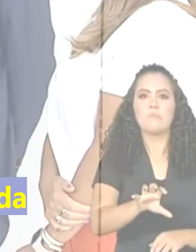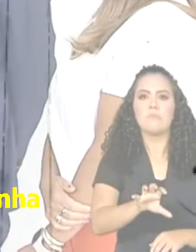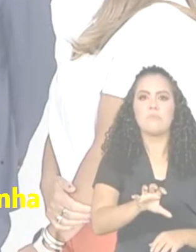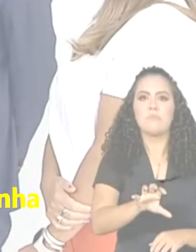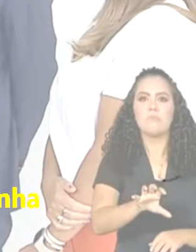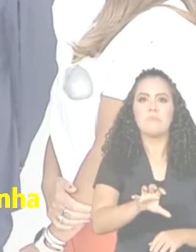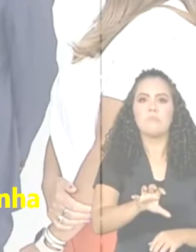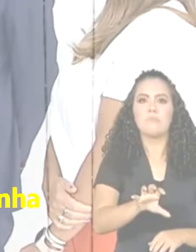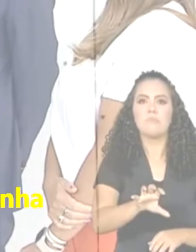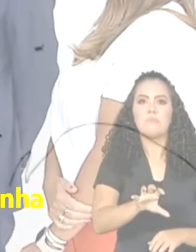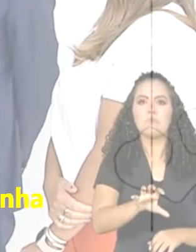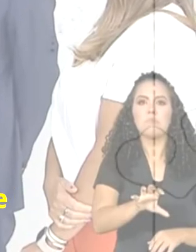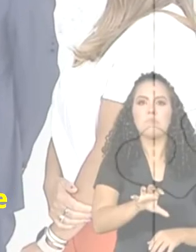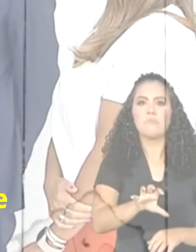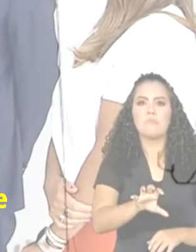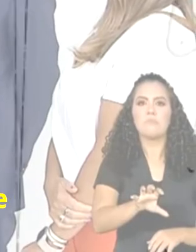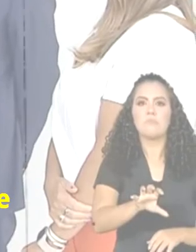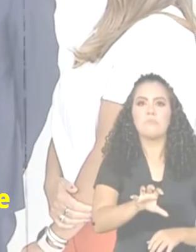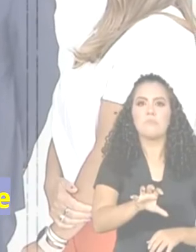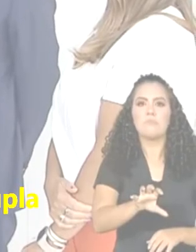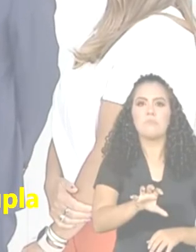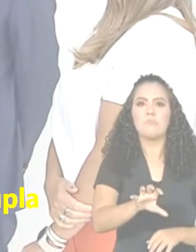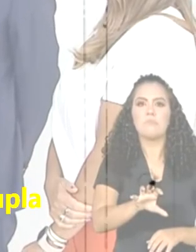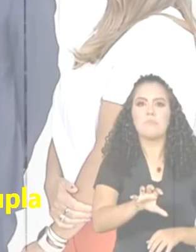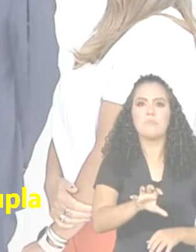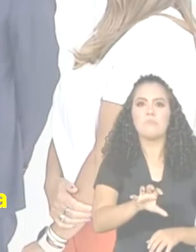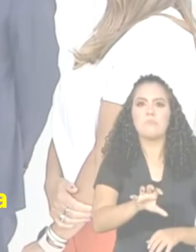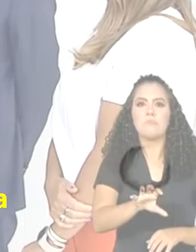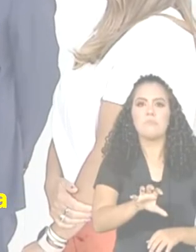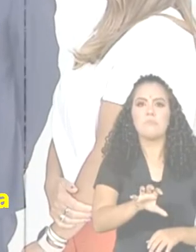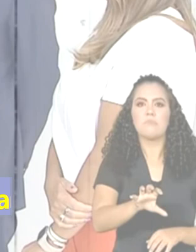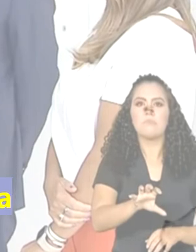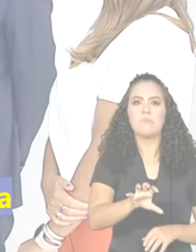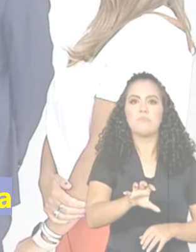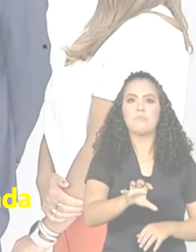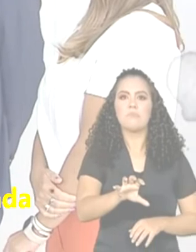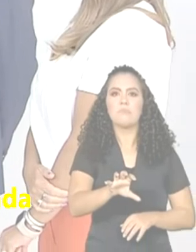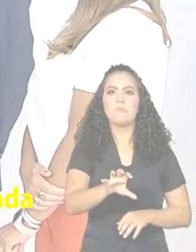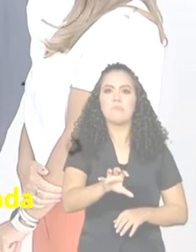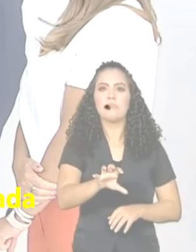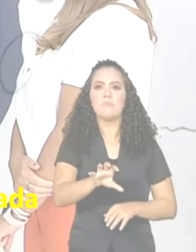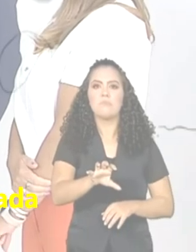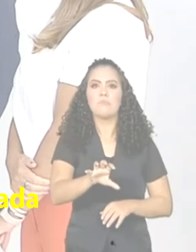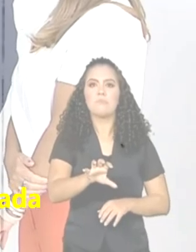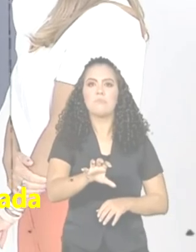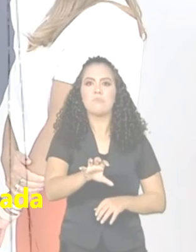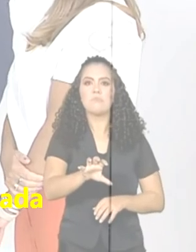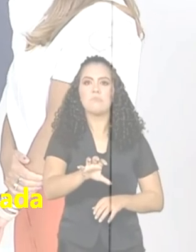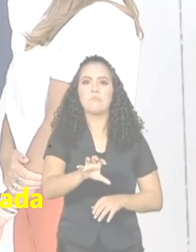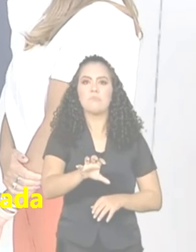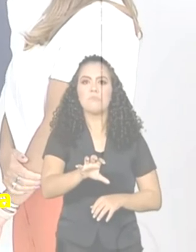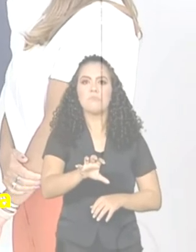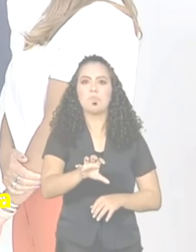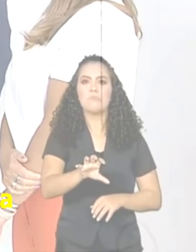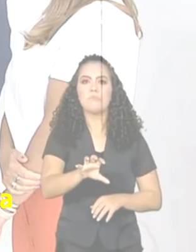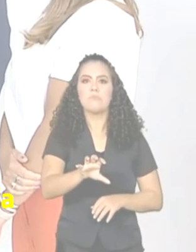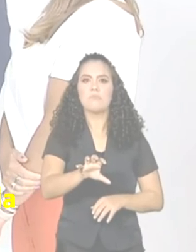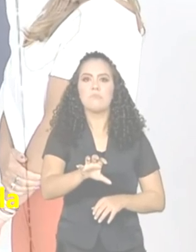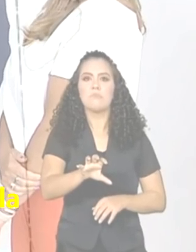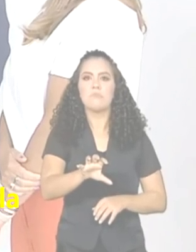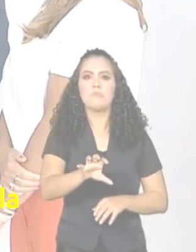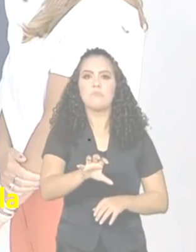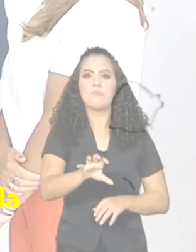a Suprema Corte e ganha o povo brasileiro com essa dupla que está aqui do meu lado, cada um na sua função,